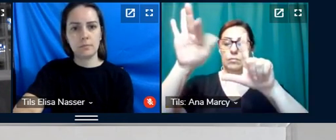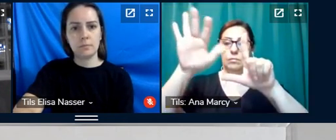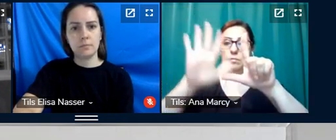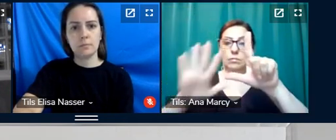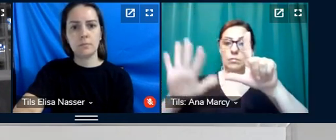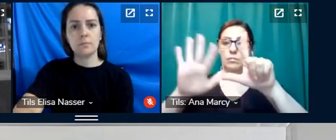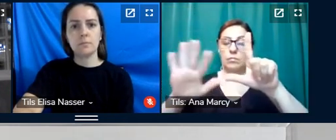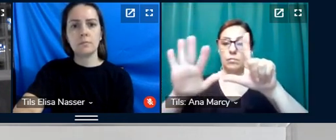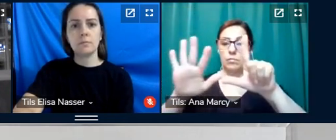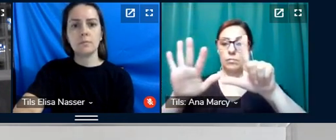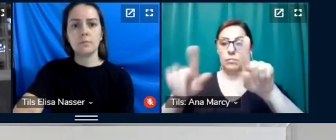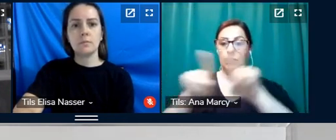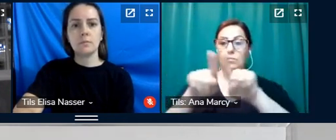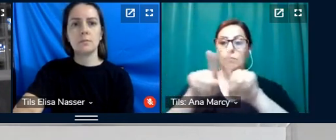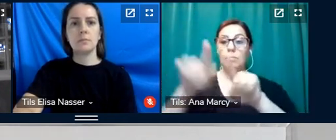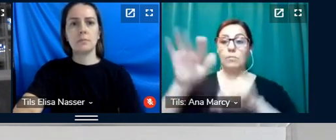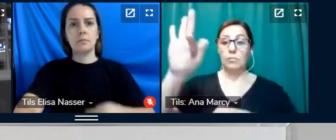1 kN.